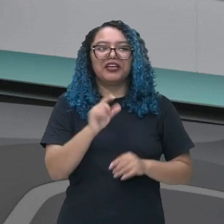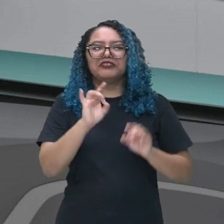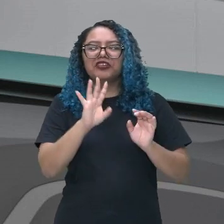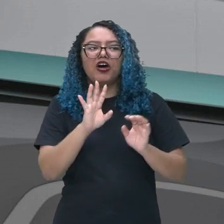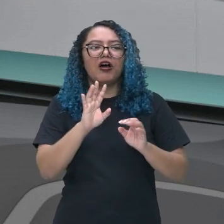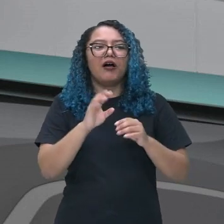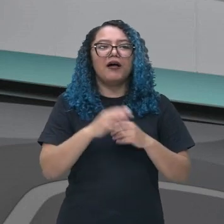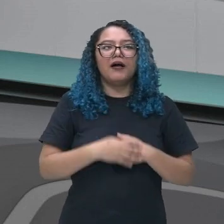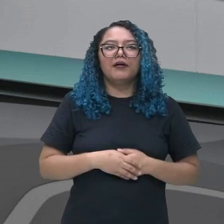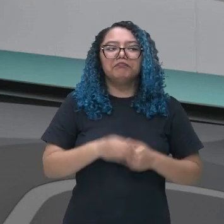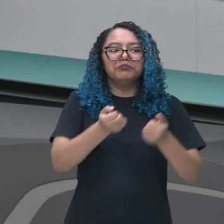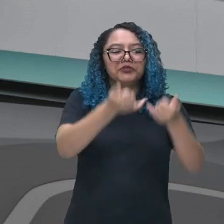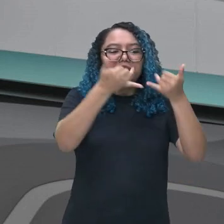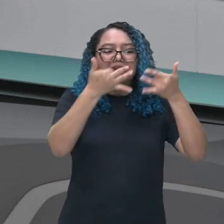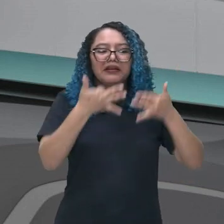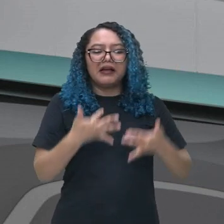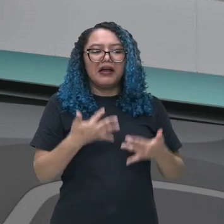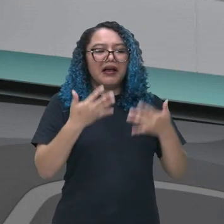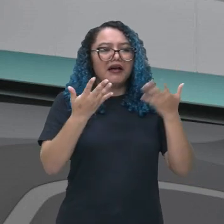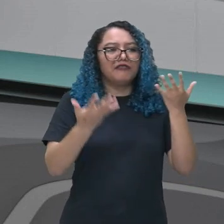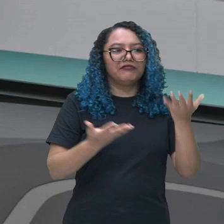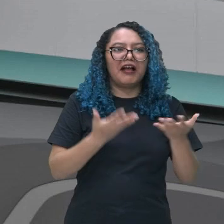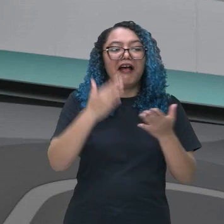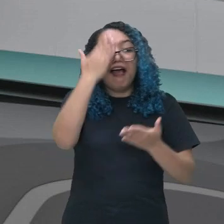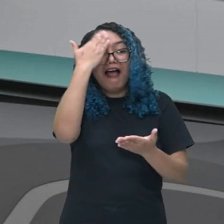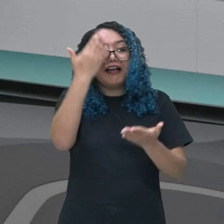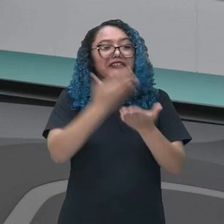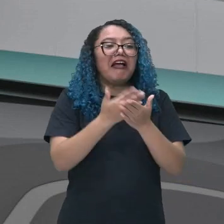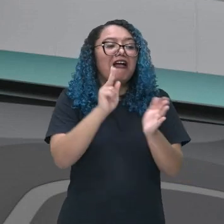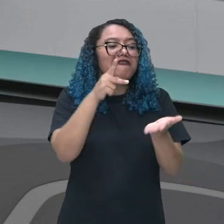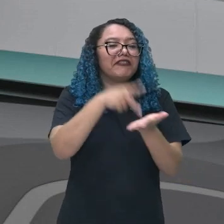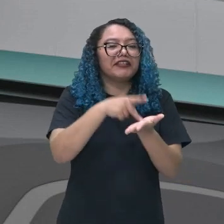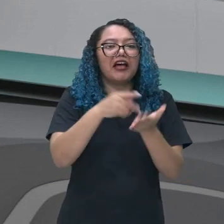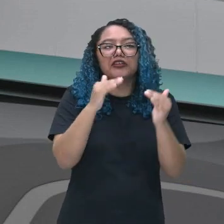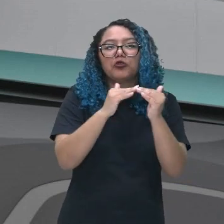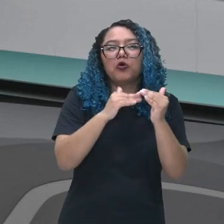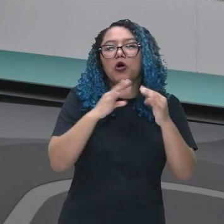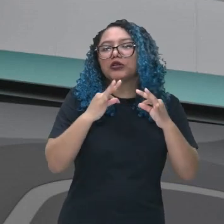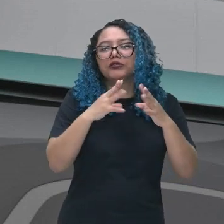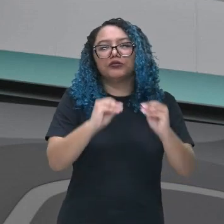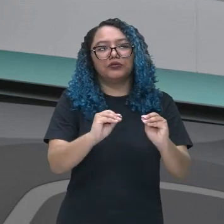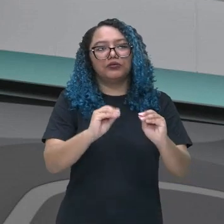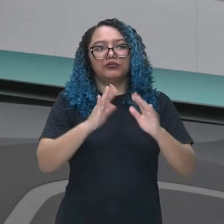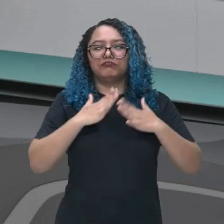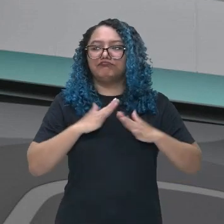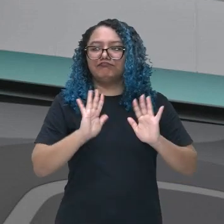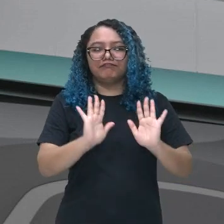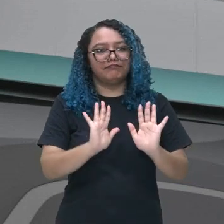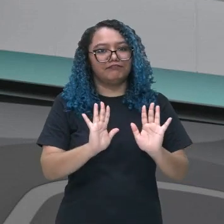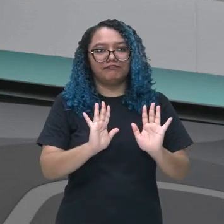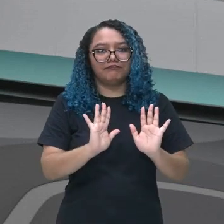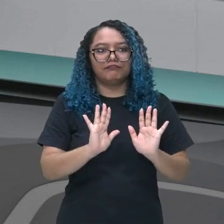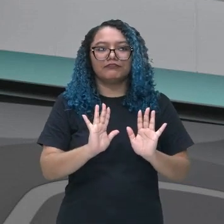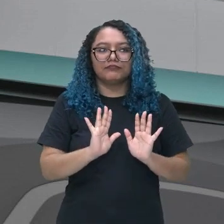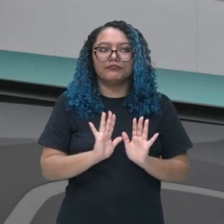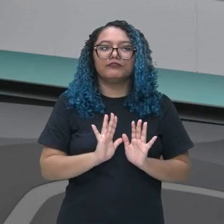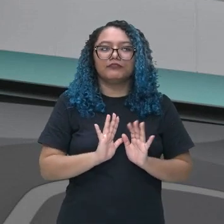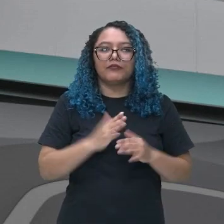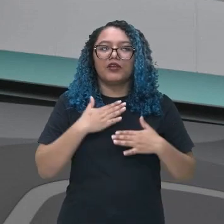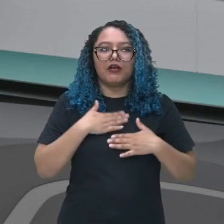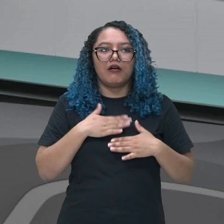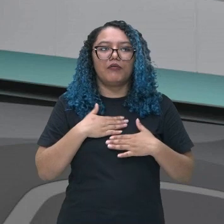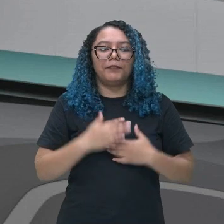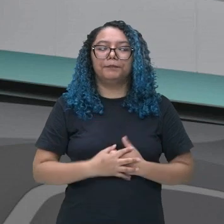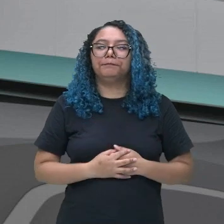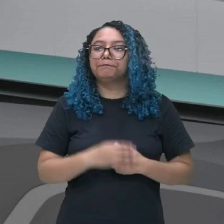ali, tá certo? Vamos ver mais uma característica. Financial. A